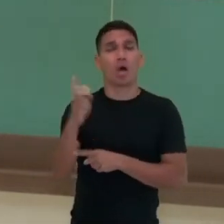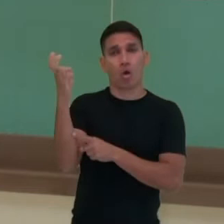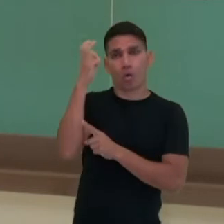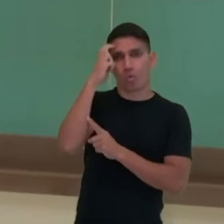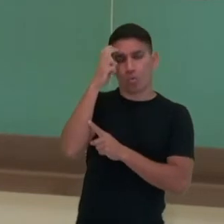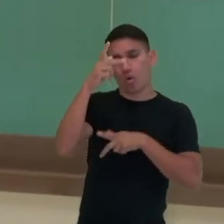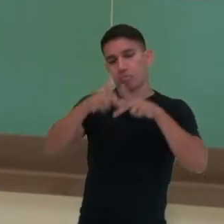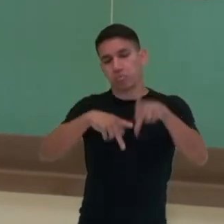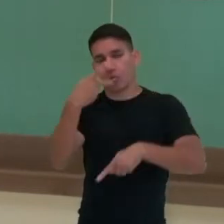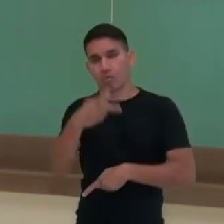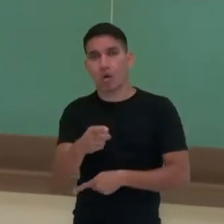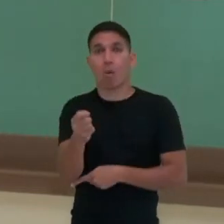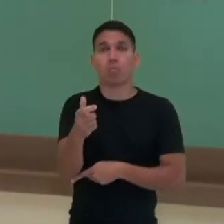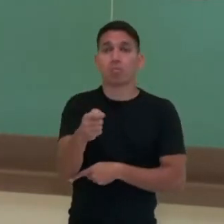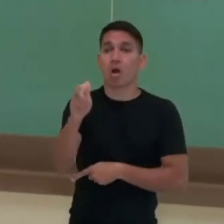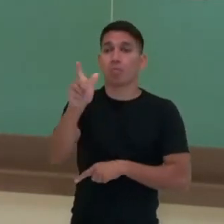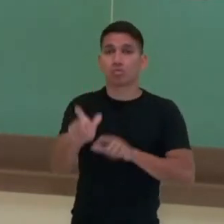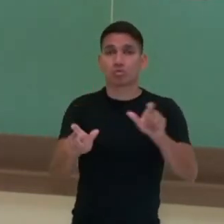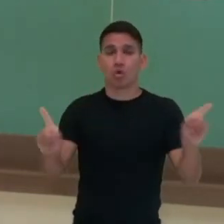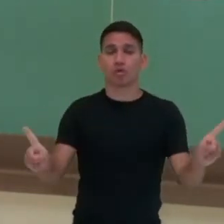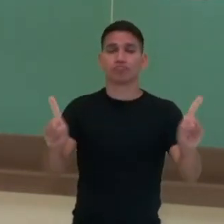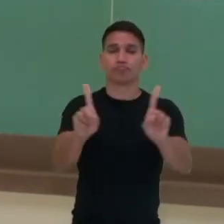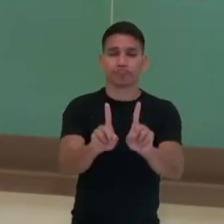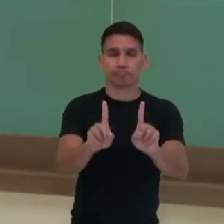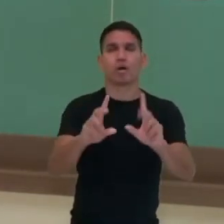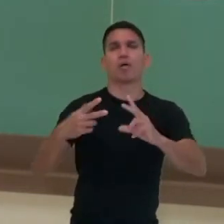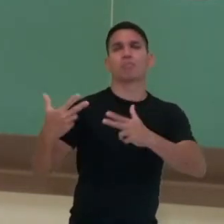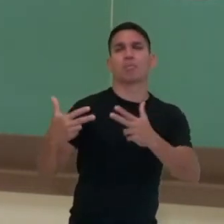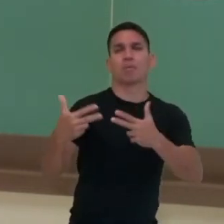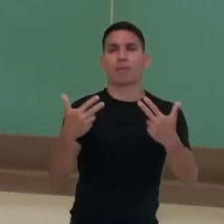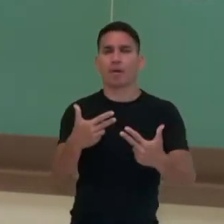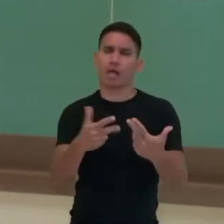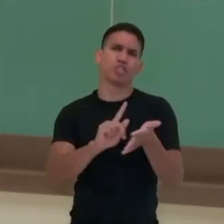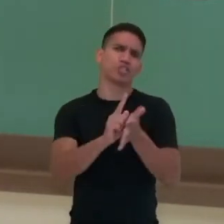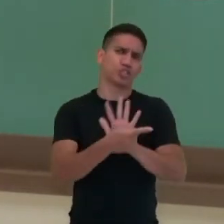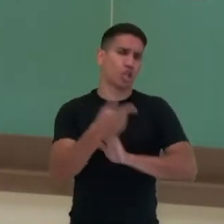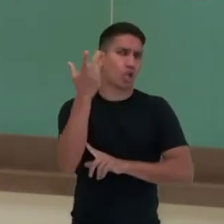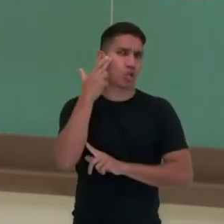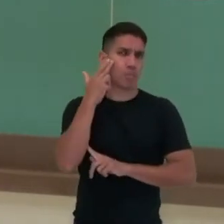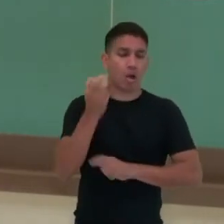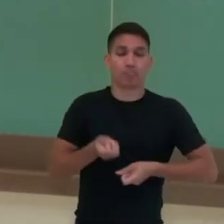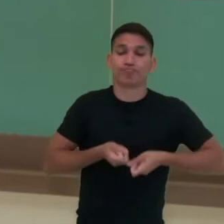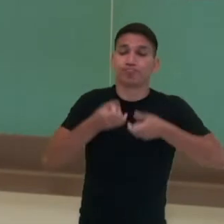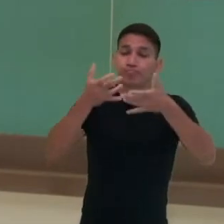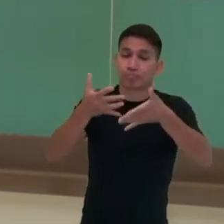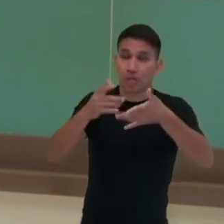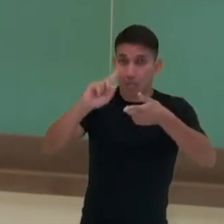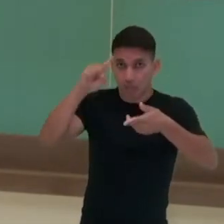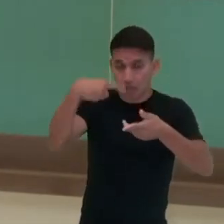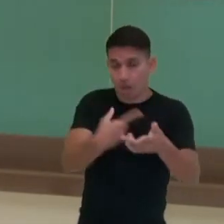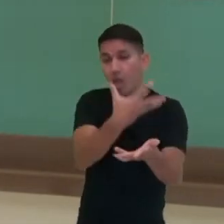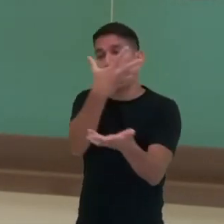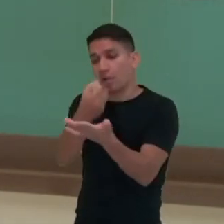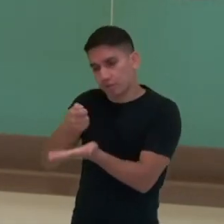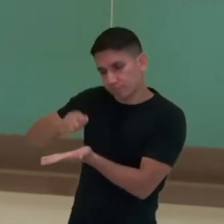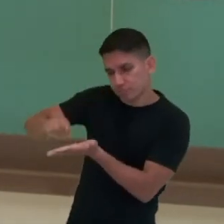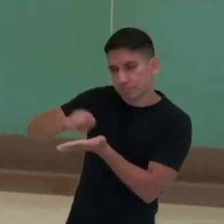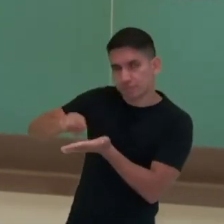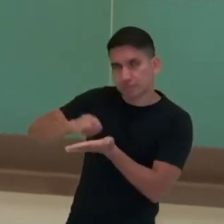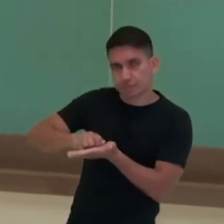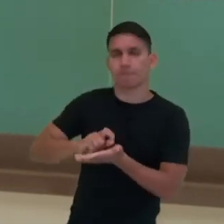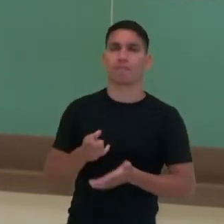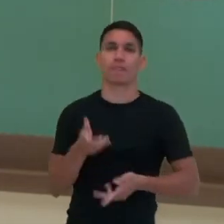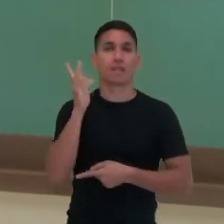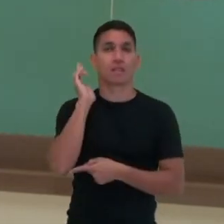poucos personagens, é um gênero essencialmente oral que evoluiu então para a forma escrita. Narrado com